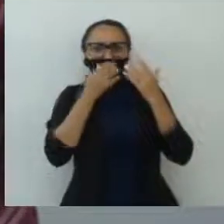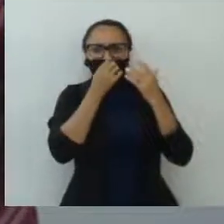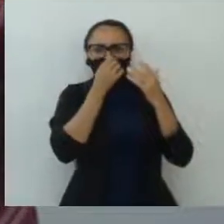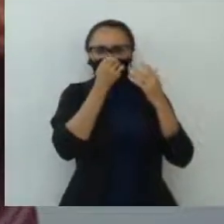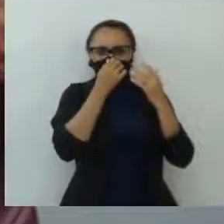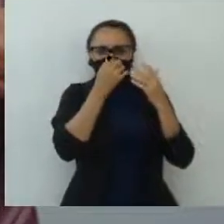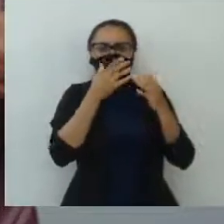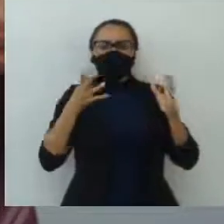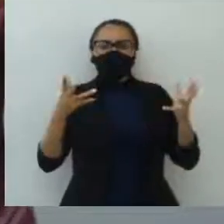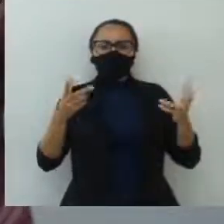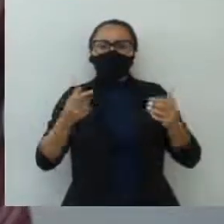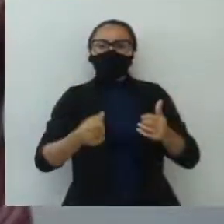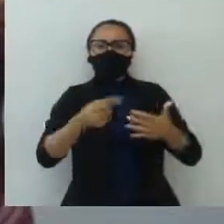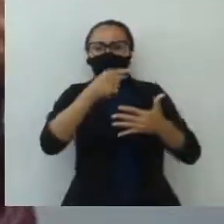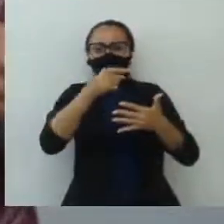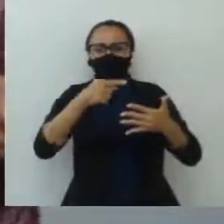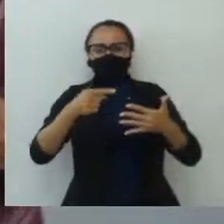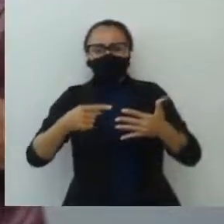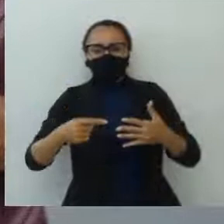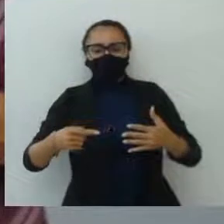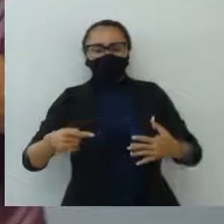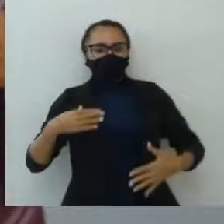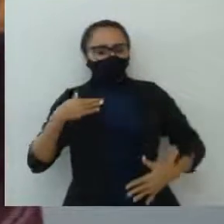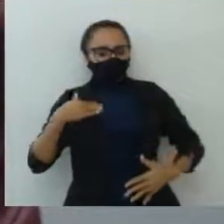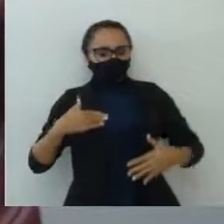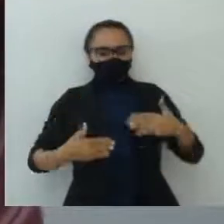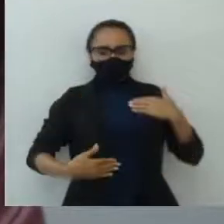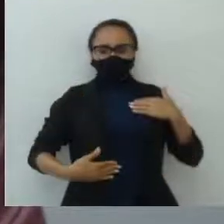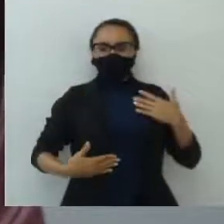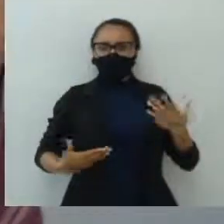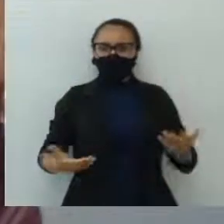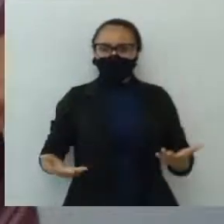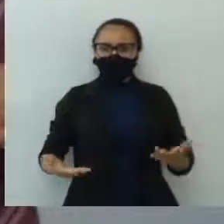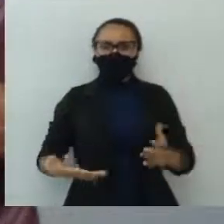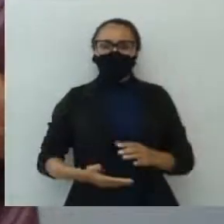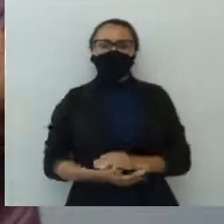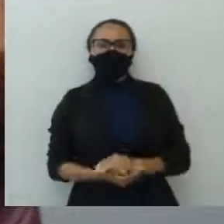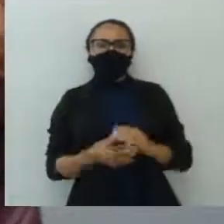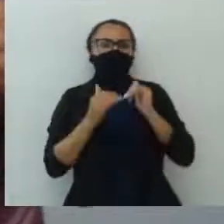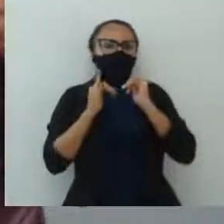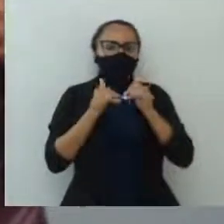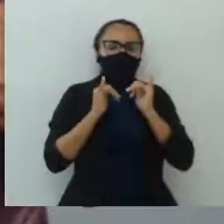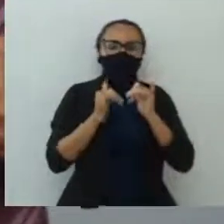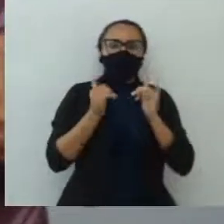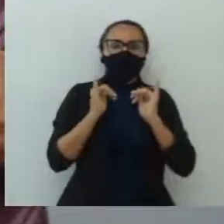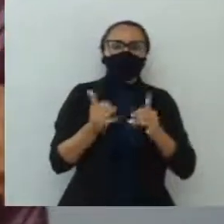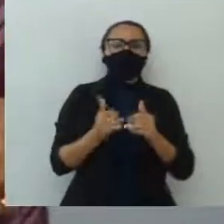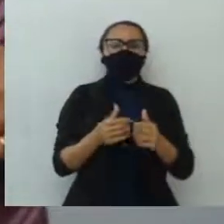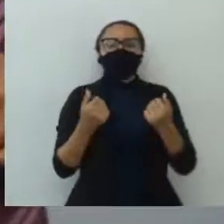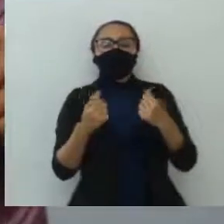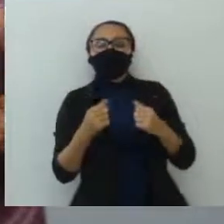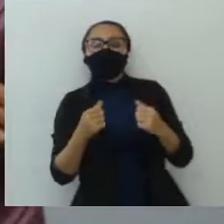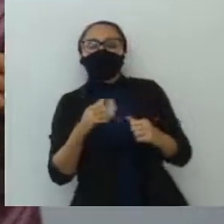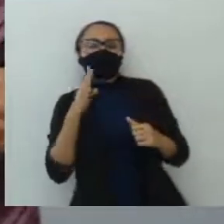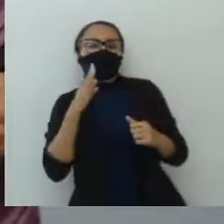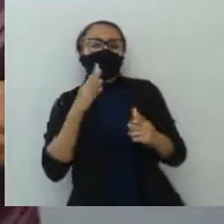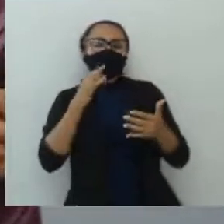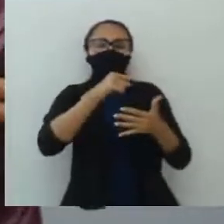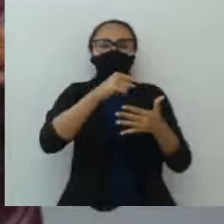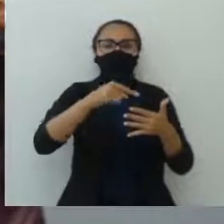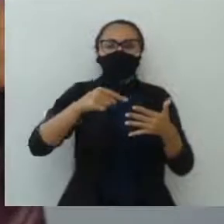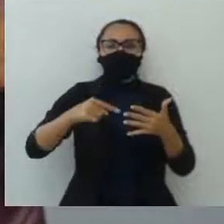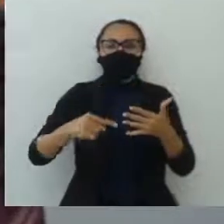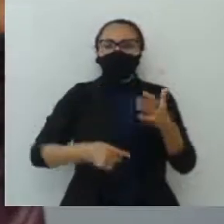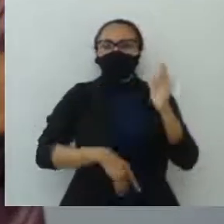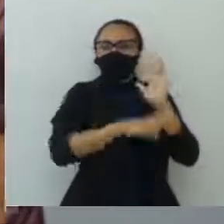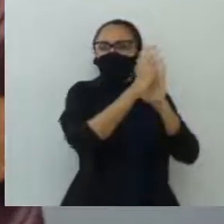estudar todos aqueles elementos, estudar as tramas, a narrativa. Eles precisam conhecer esses elementos da moda